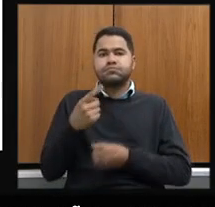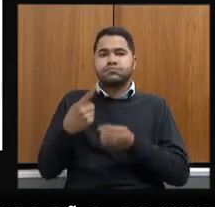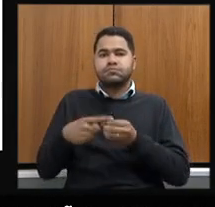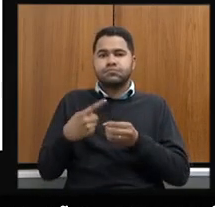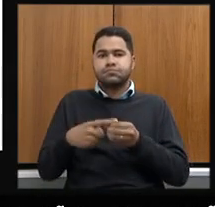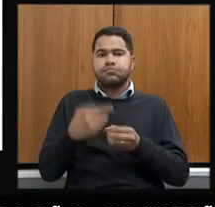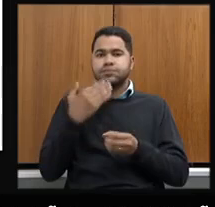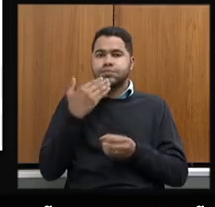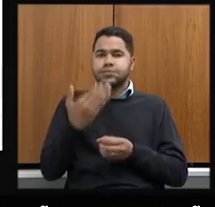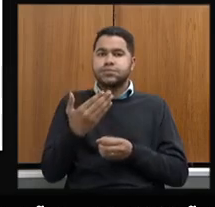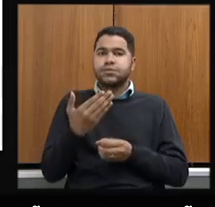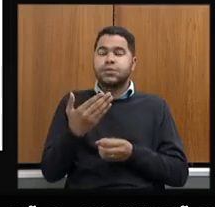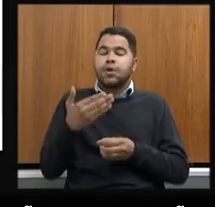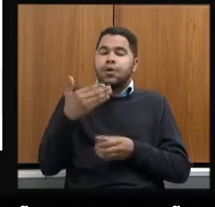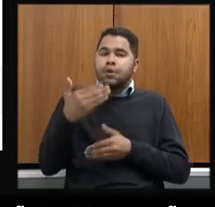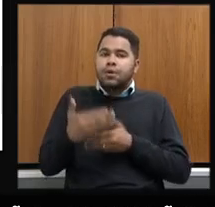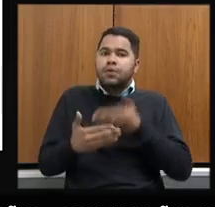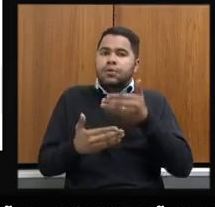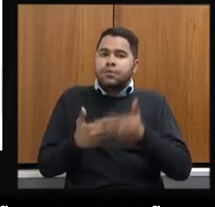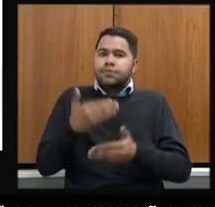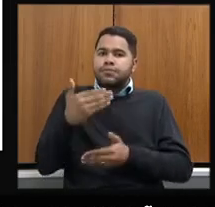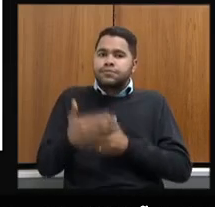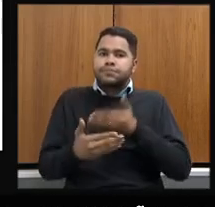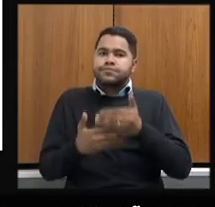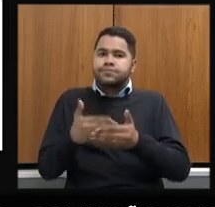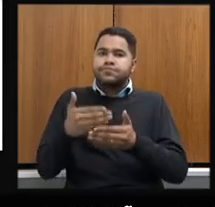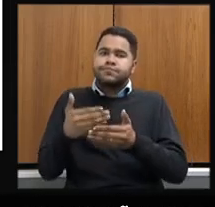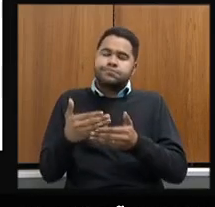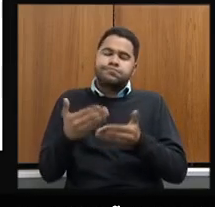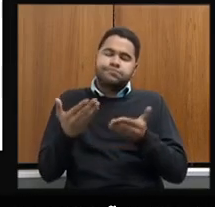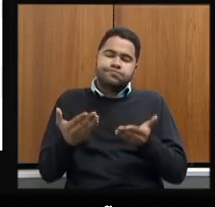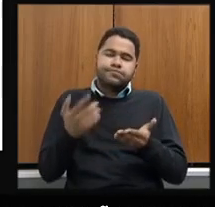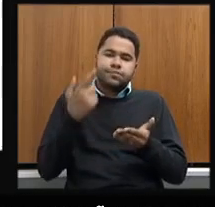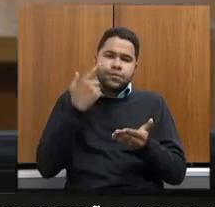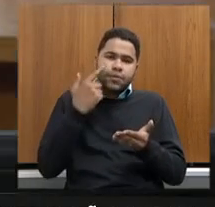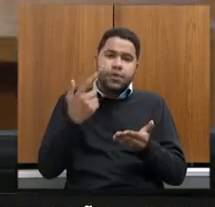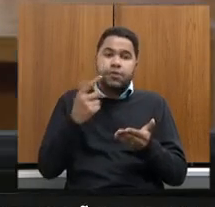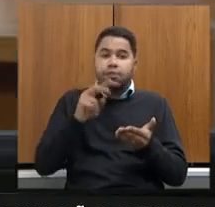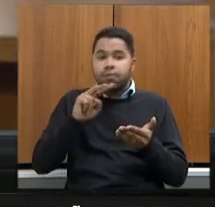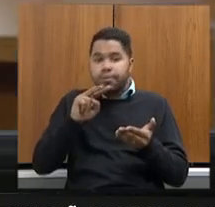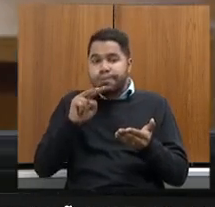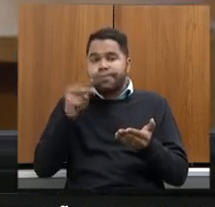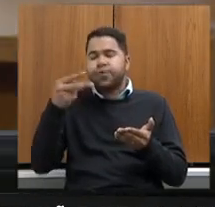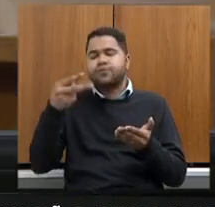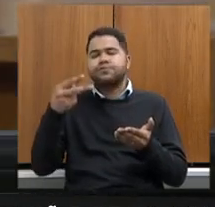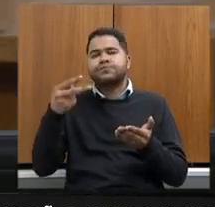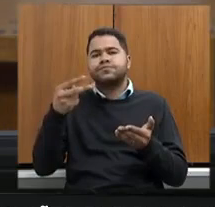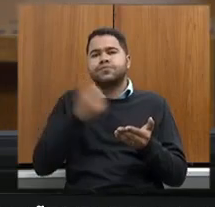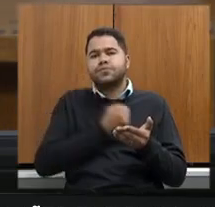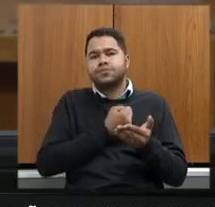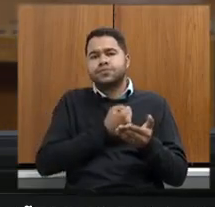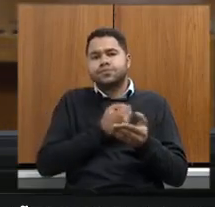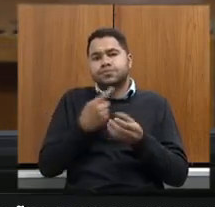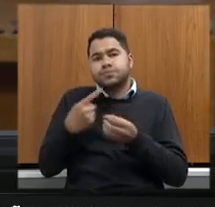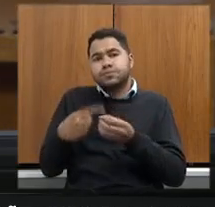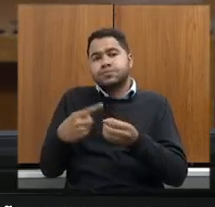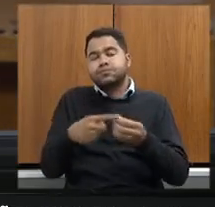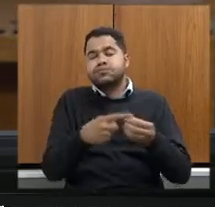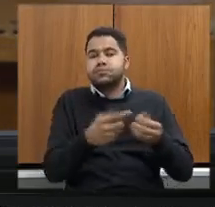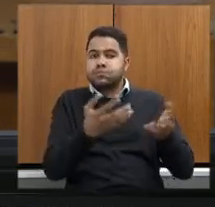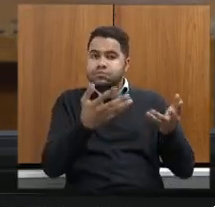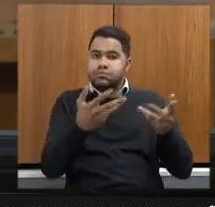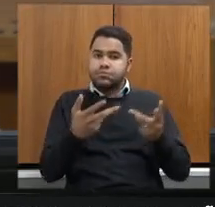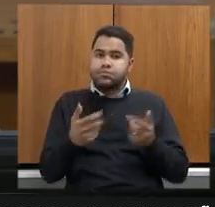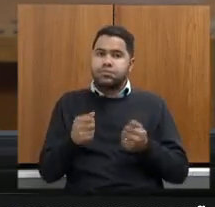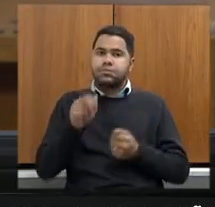Expedicionários são esses que estão em processo de de conveniamento Então a gente vai ter uma duplicação em número de municípios atendidos